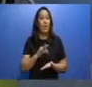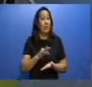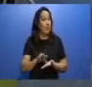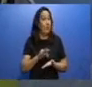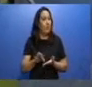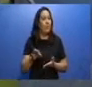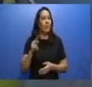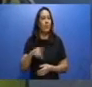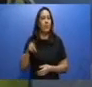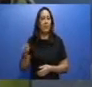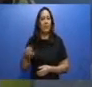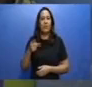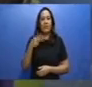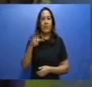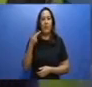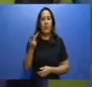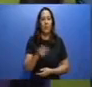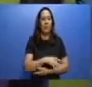professora falou.